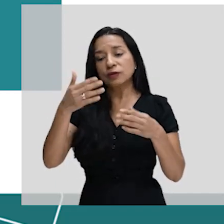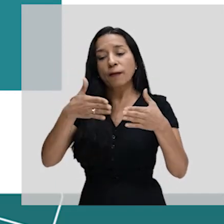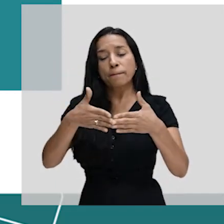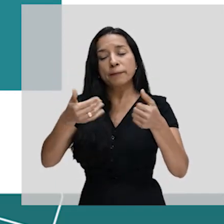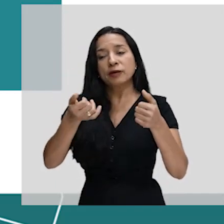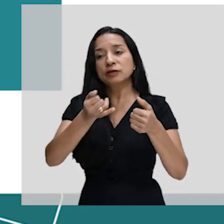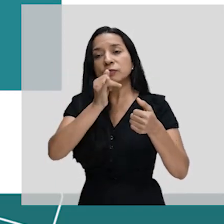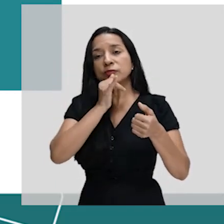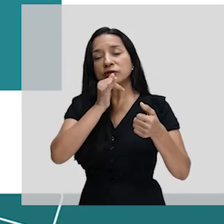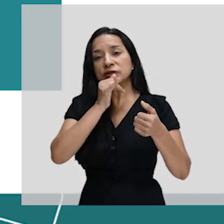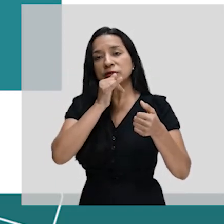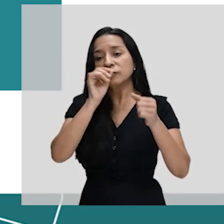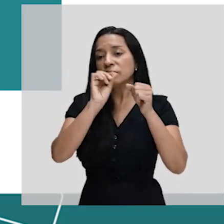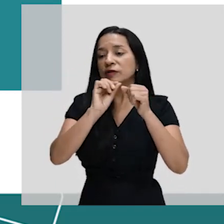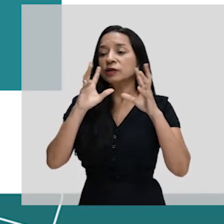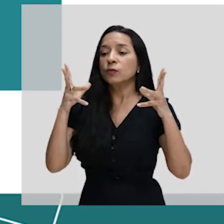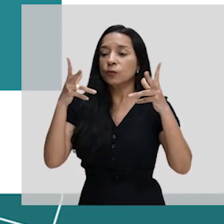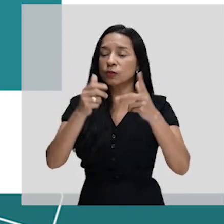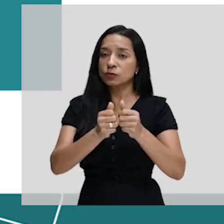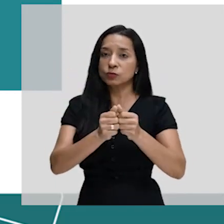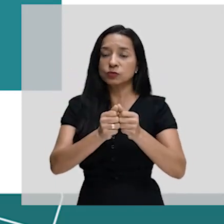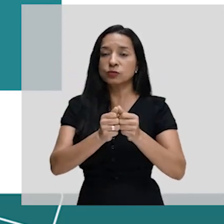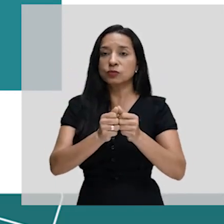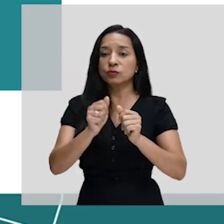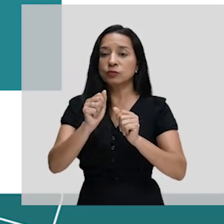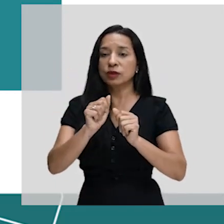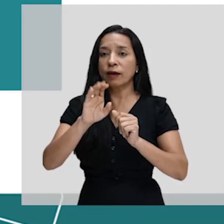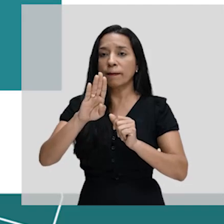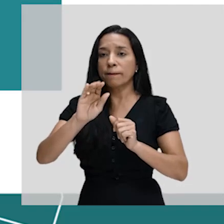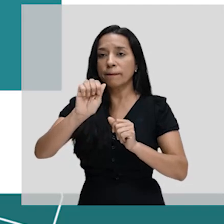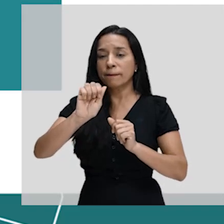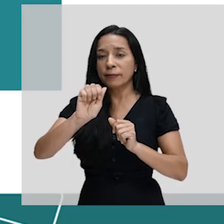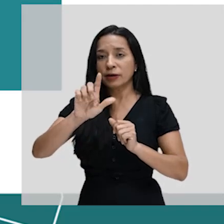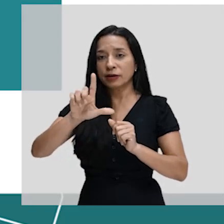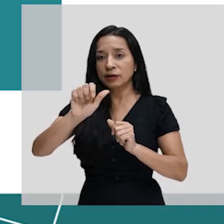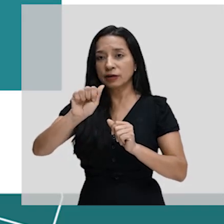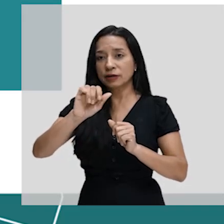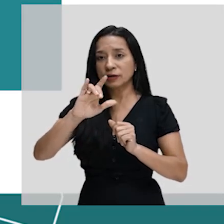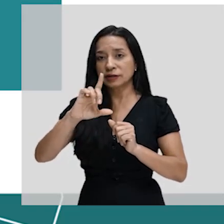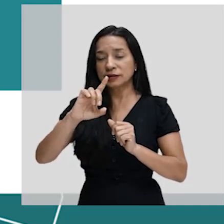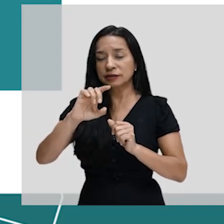por exemplo, fazer um resumo da balaiada?